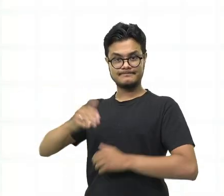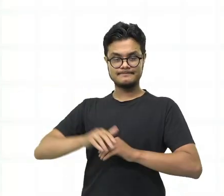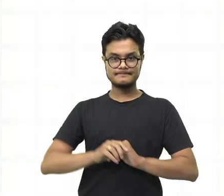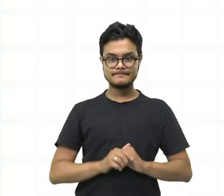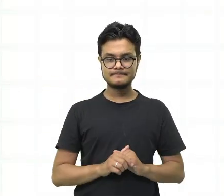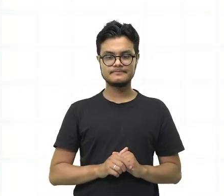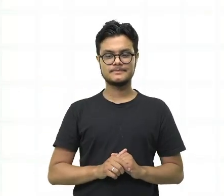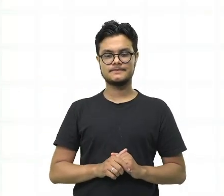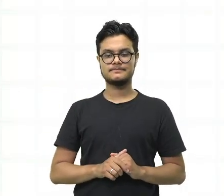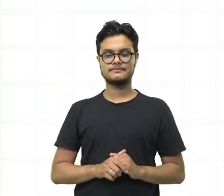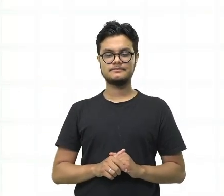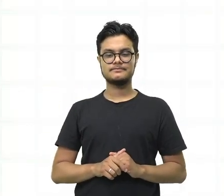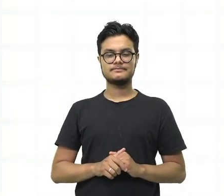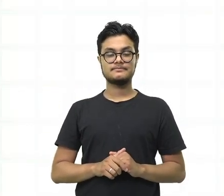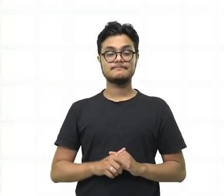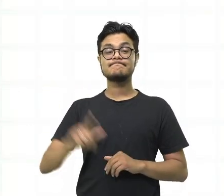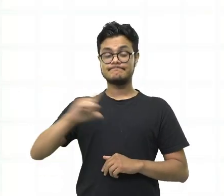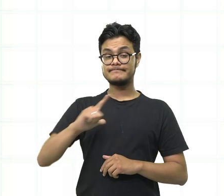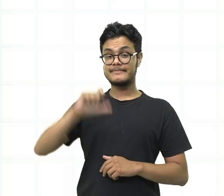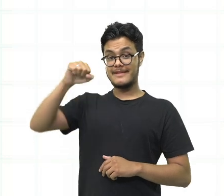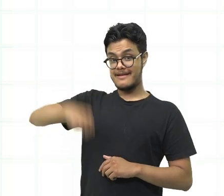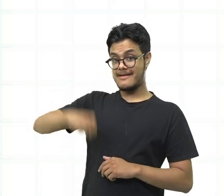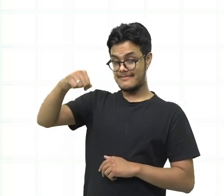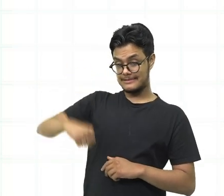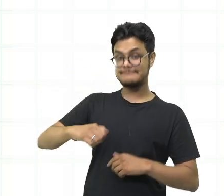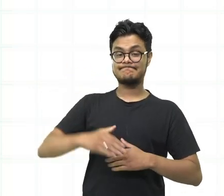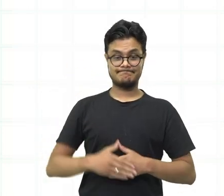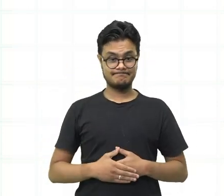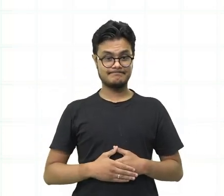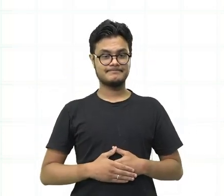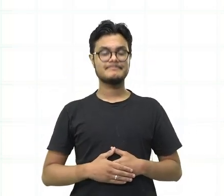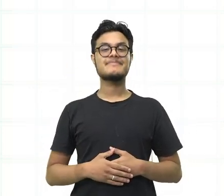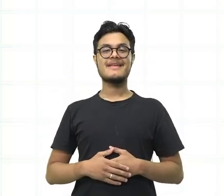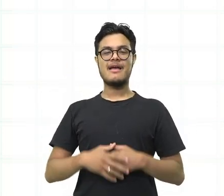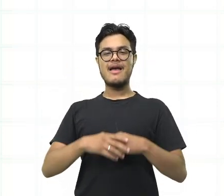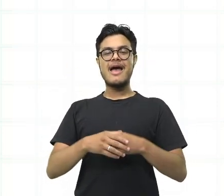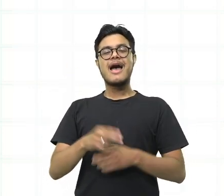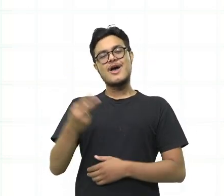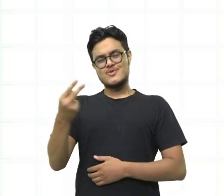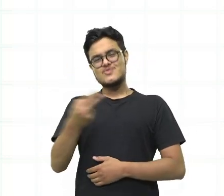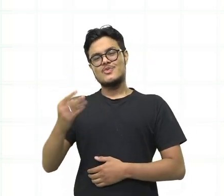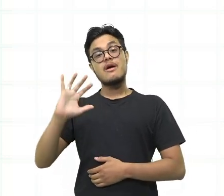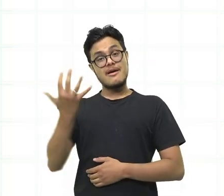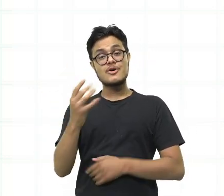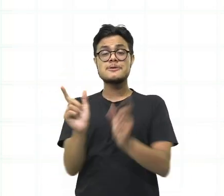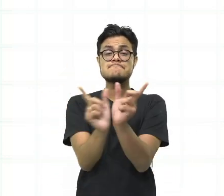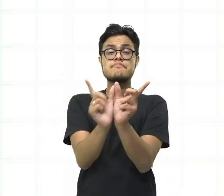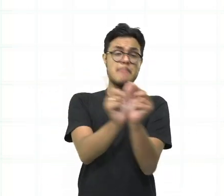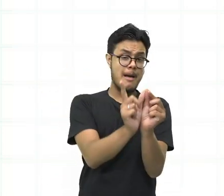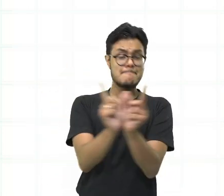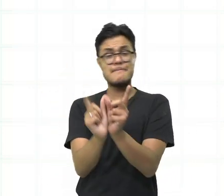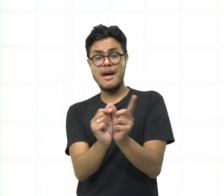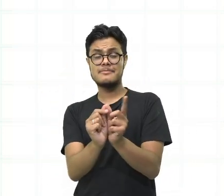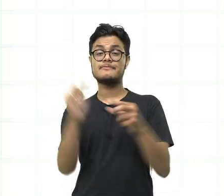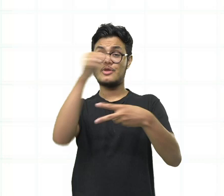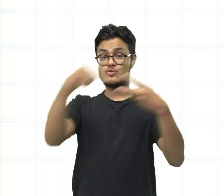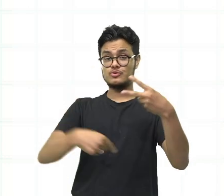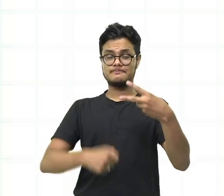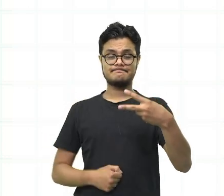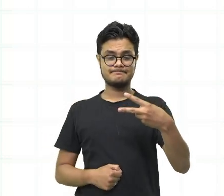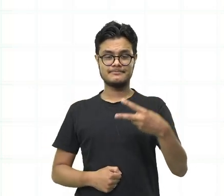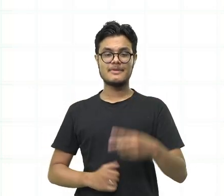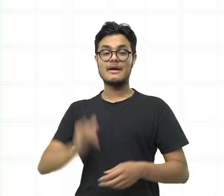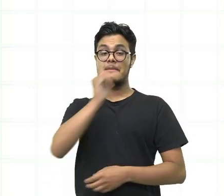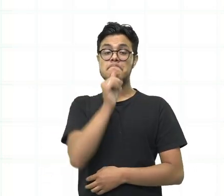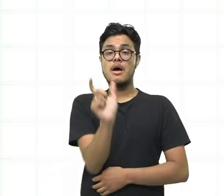olha só, nós temos a derivação prefixal e sufixal. Essa derivação é o acréscimo